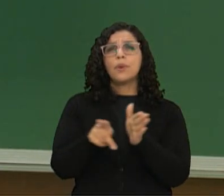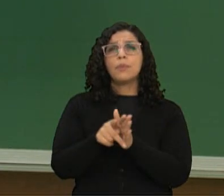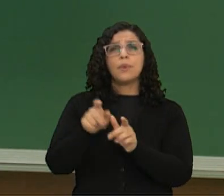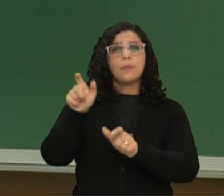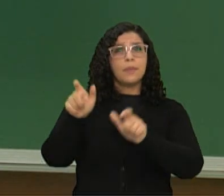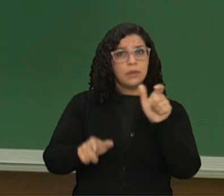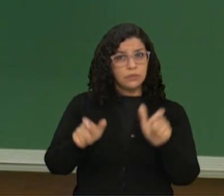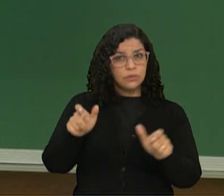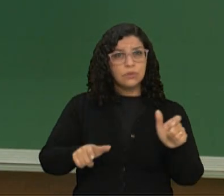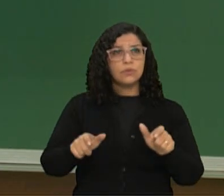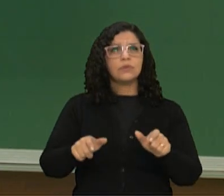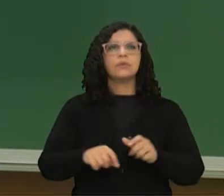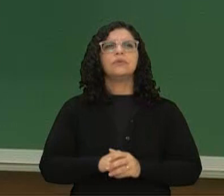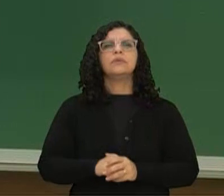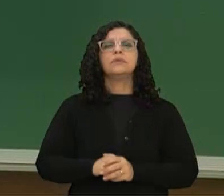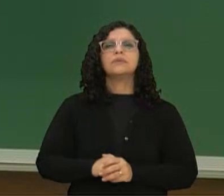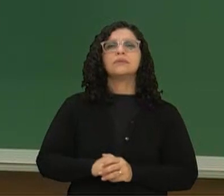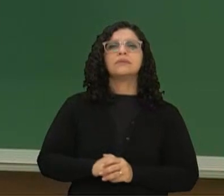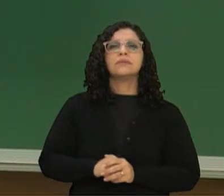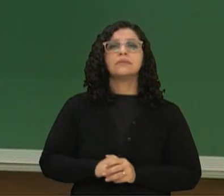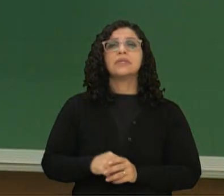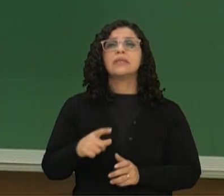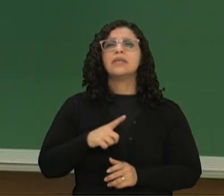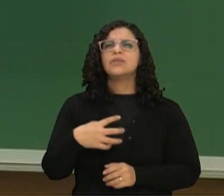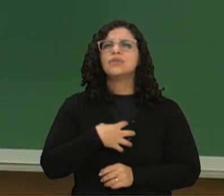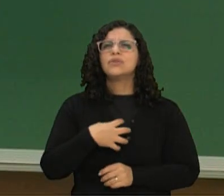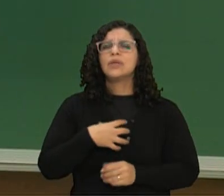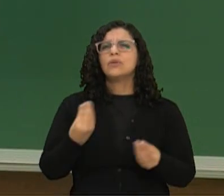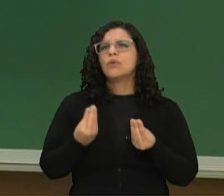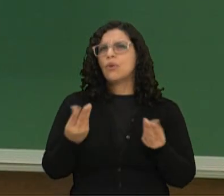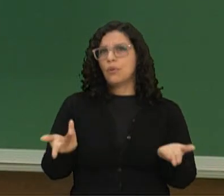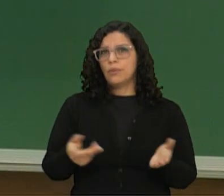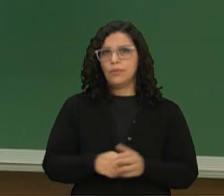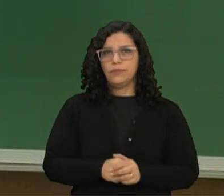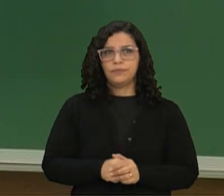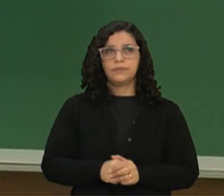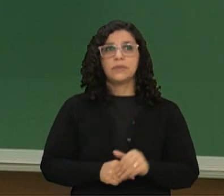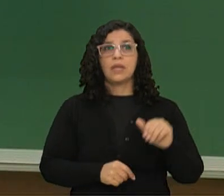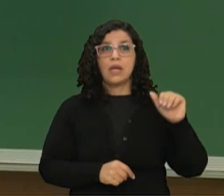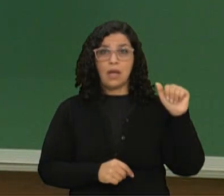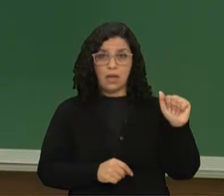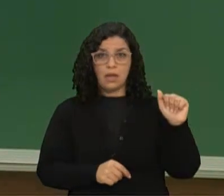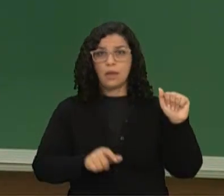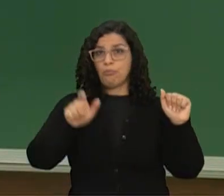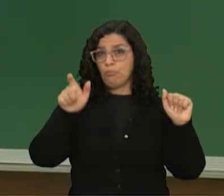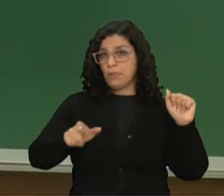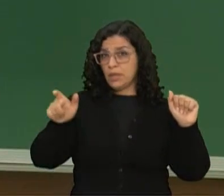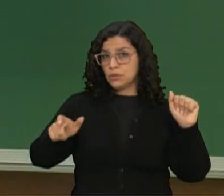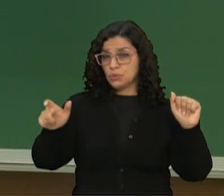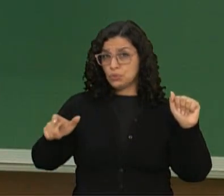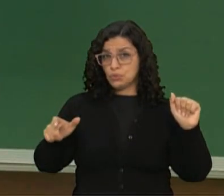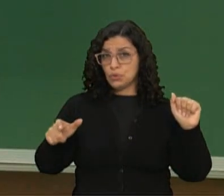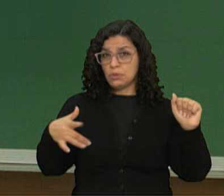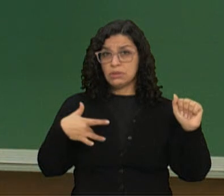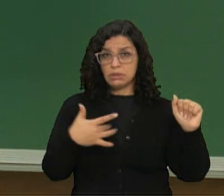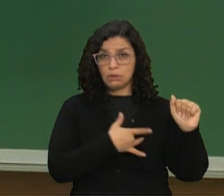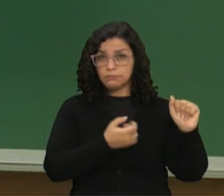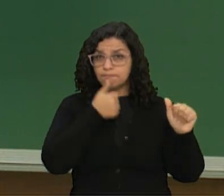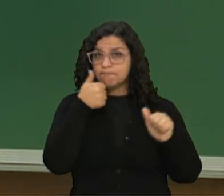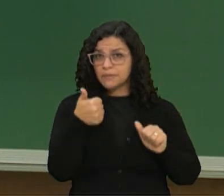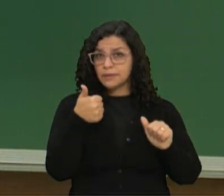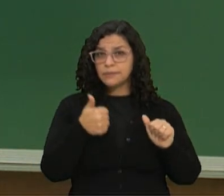pessoas, people with underlying conditions? Letter A. Pessoas em boas condições de